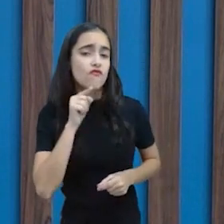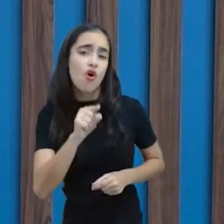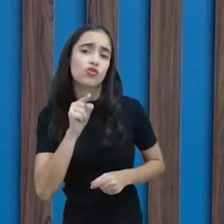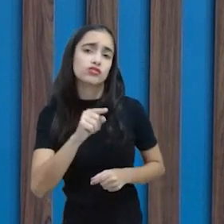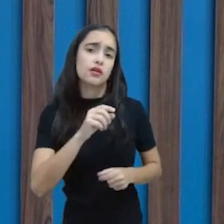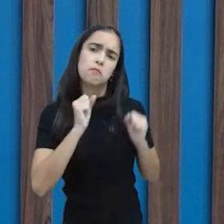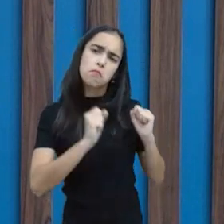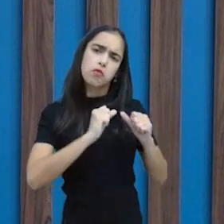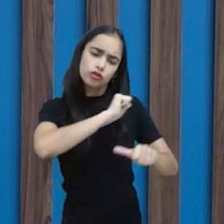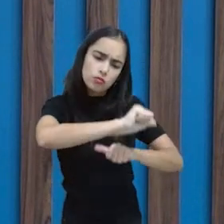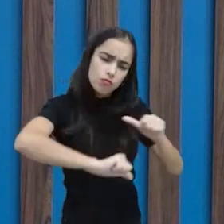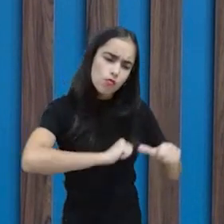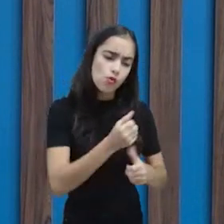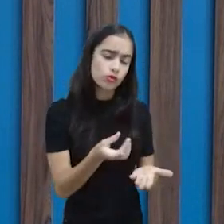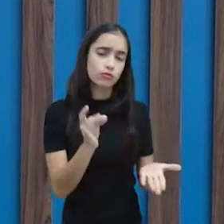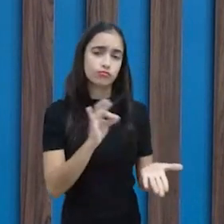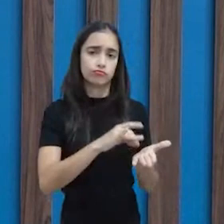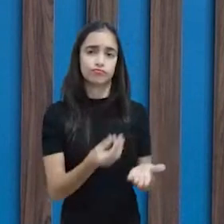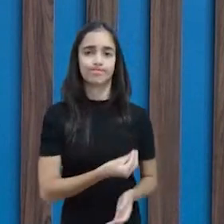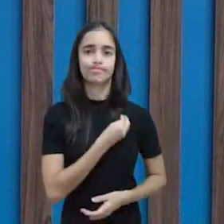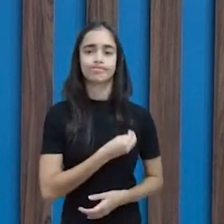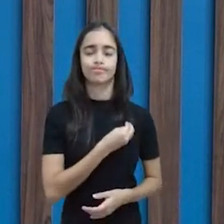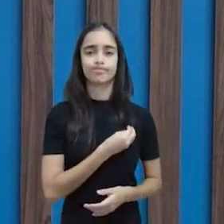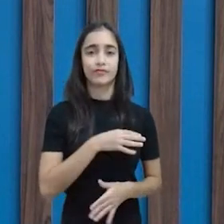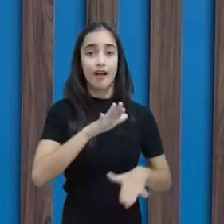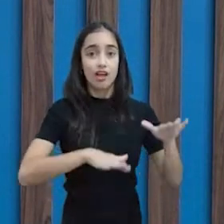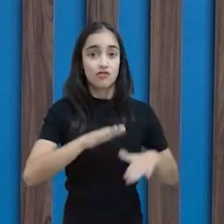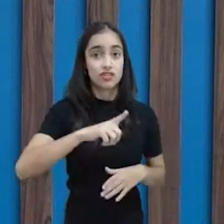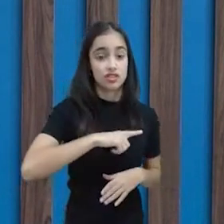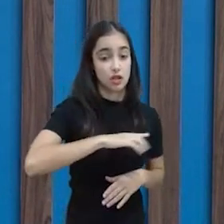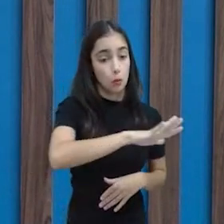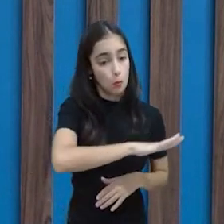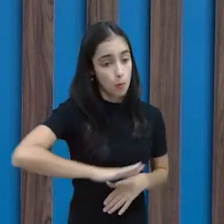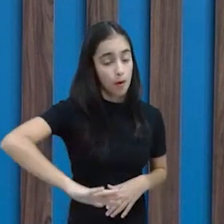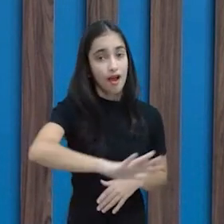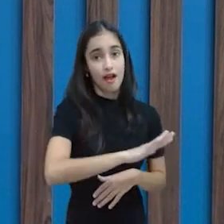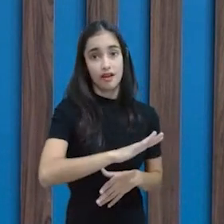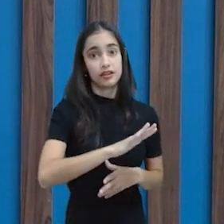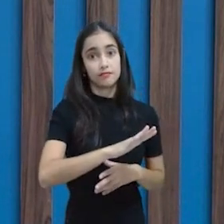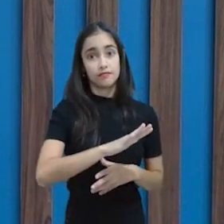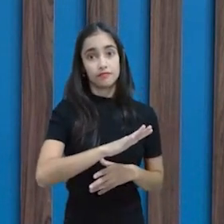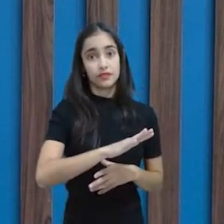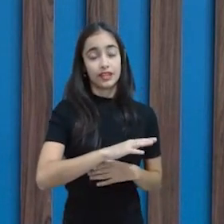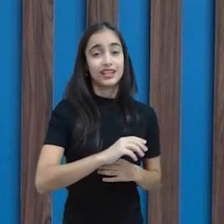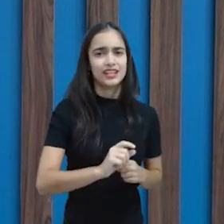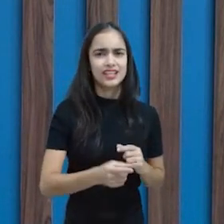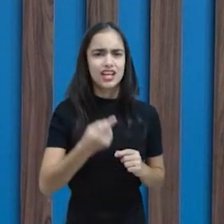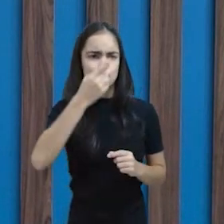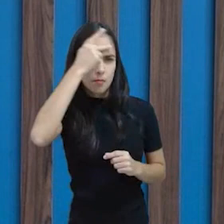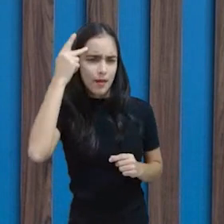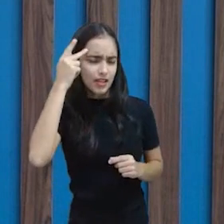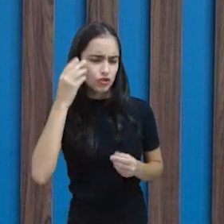na comunidade. Às vezes tem um terreno baldio que o pessoal está enchendo de lixo. Por que não transforma